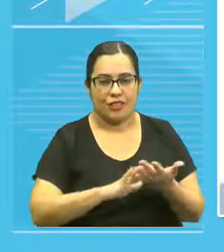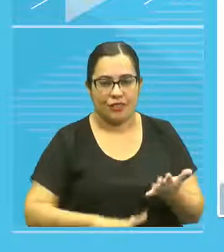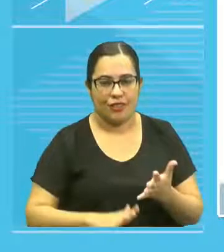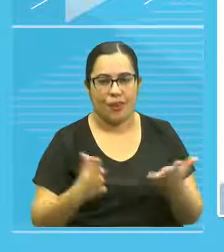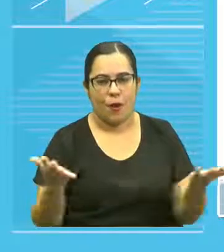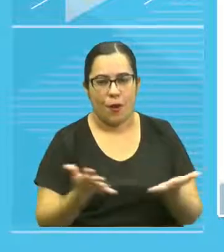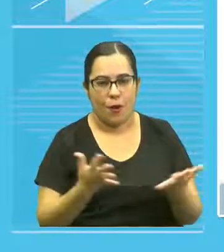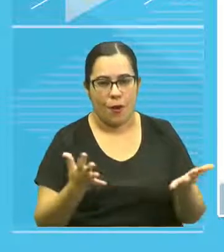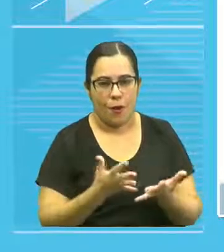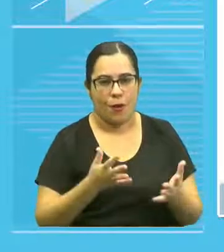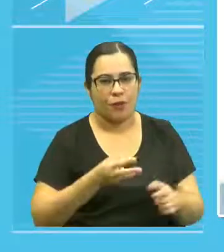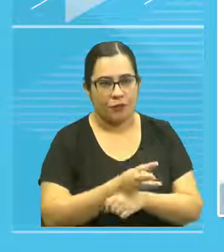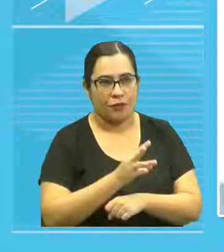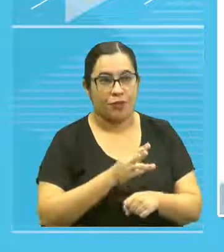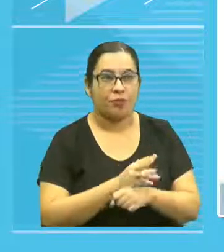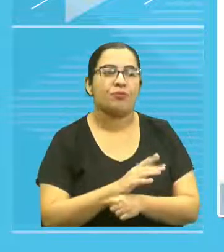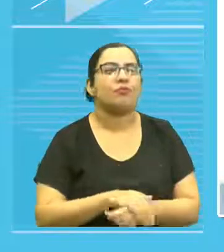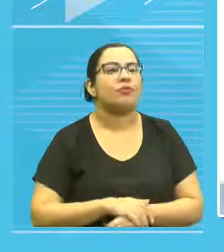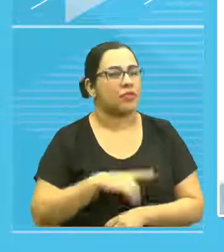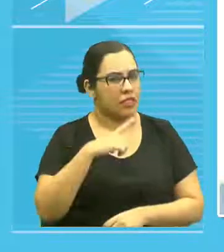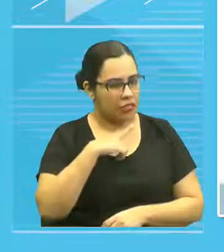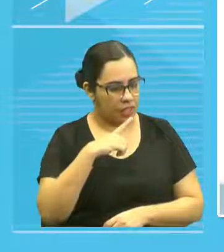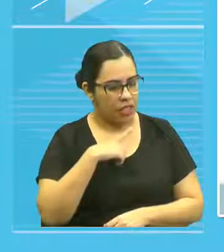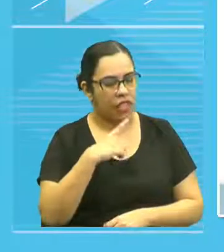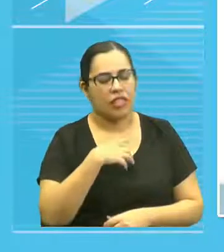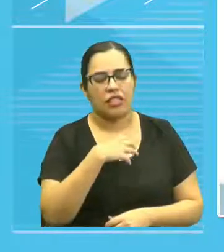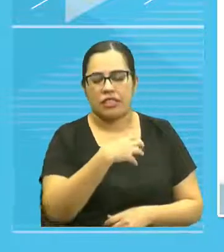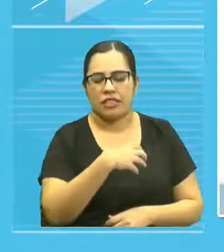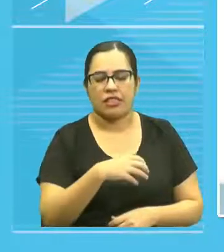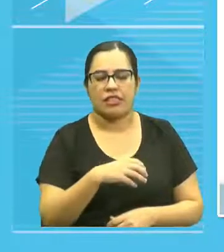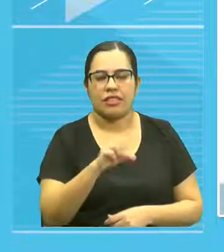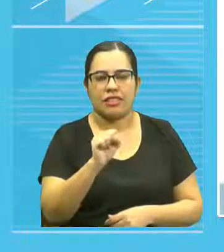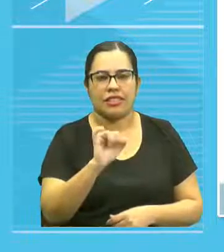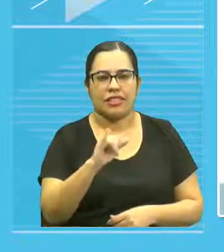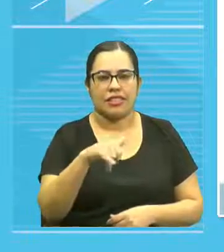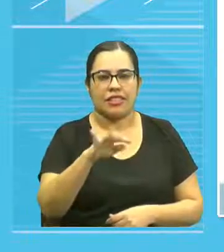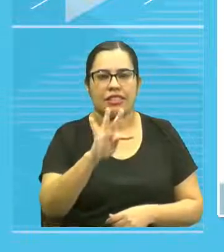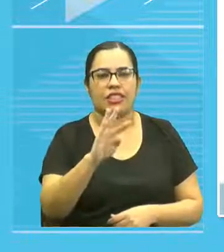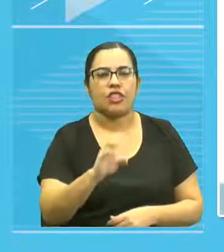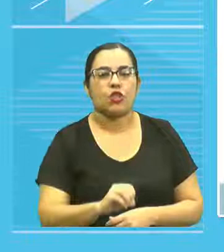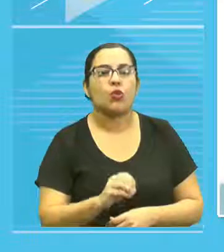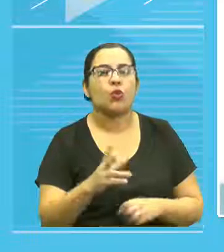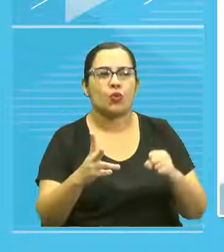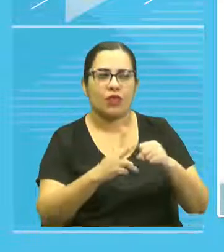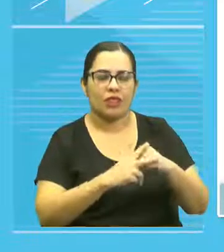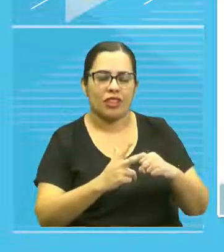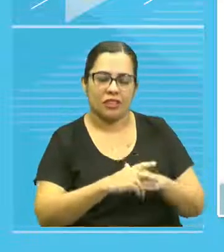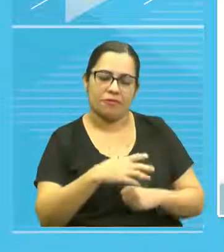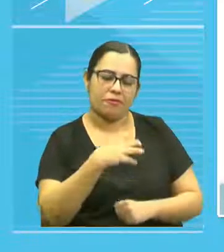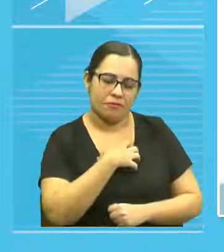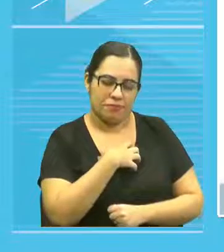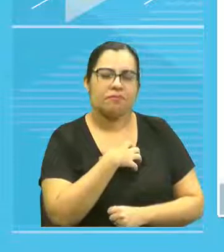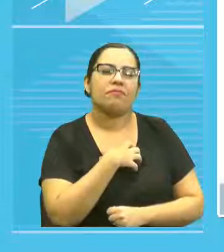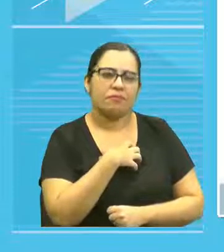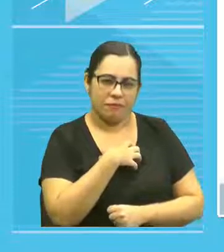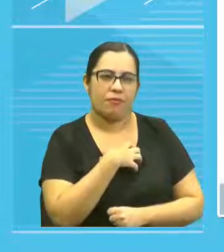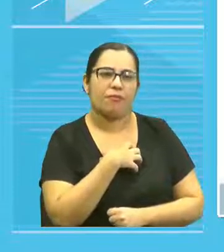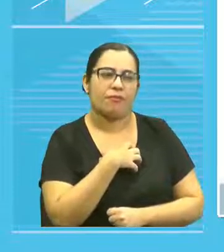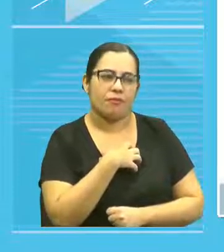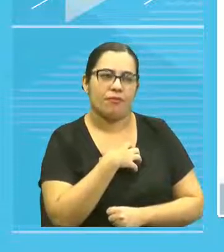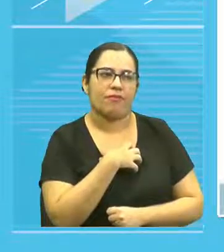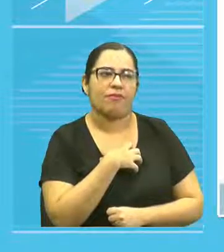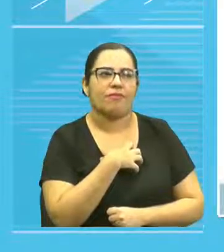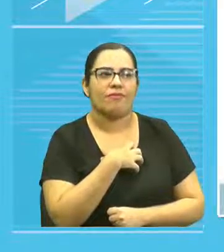amigo sinto com essa existe é um é do verbo sentir né não Tio Jorge eu